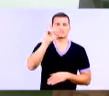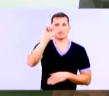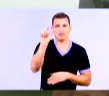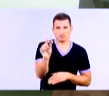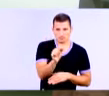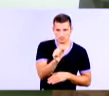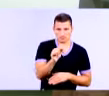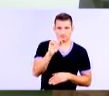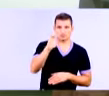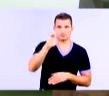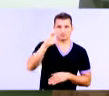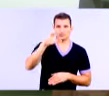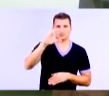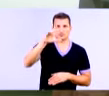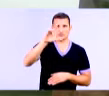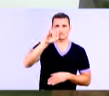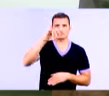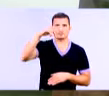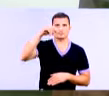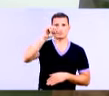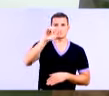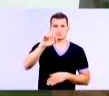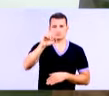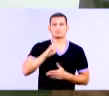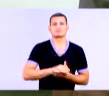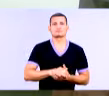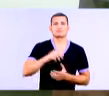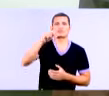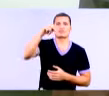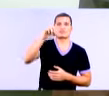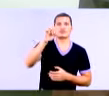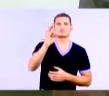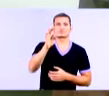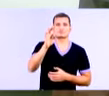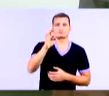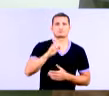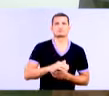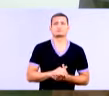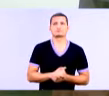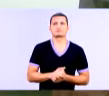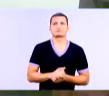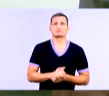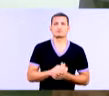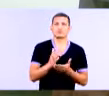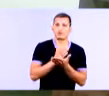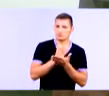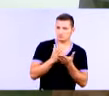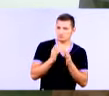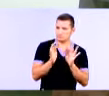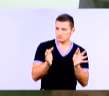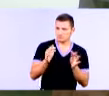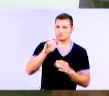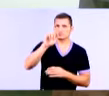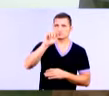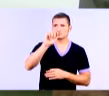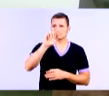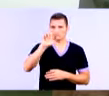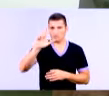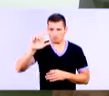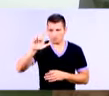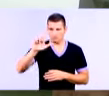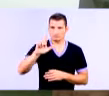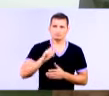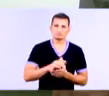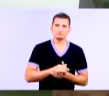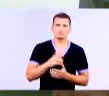que é a padrão. Você tem o NetBeans. Você tem alguns com compiladores mais simples, como o Gel, né? E muitos